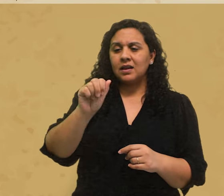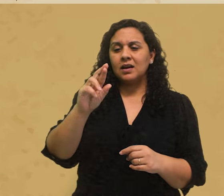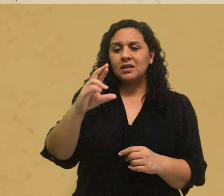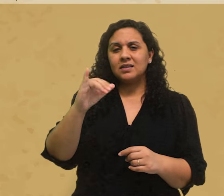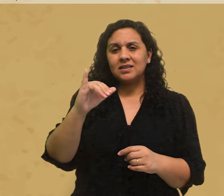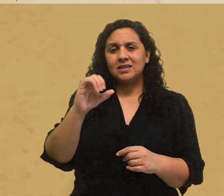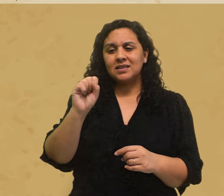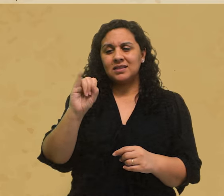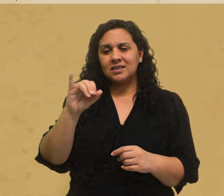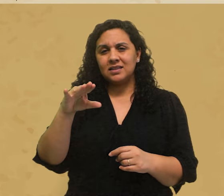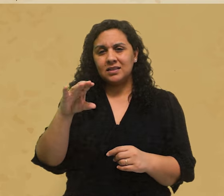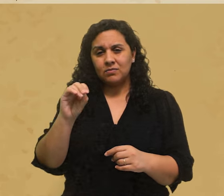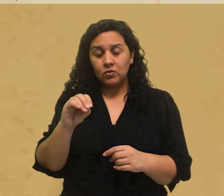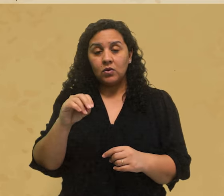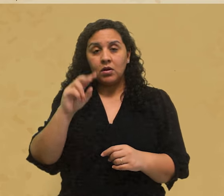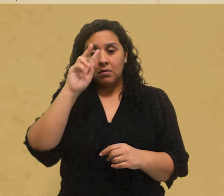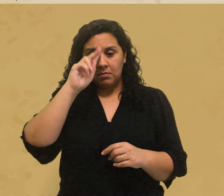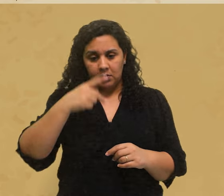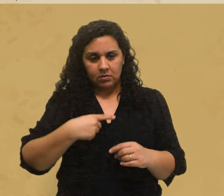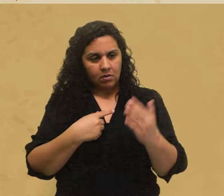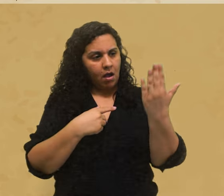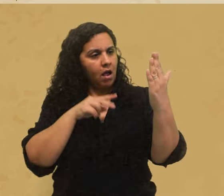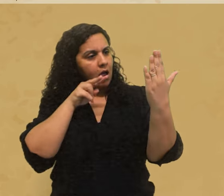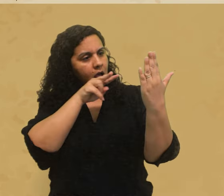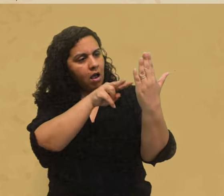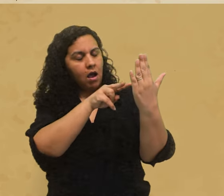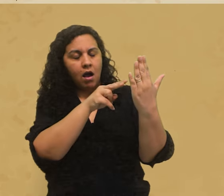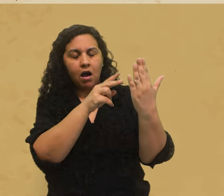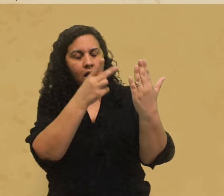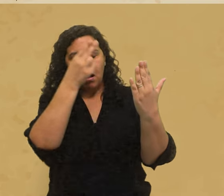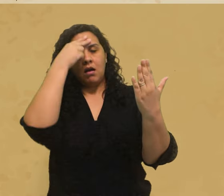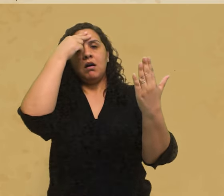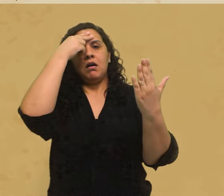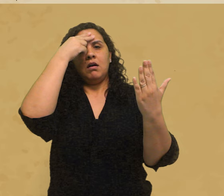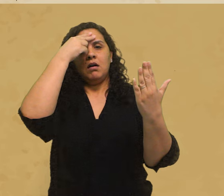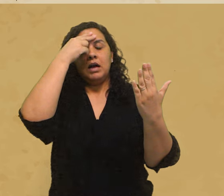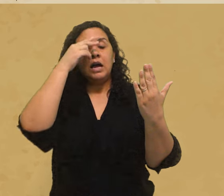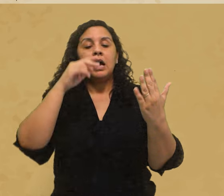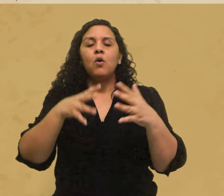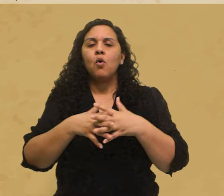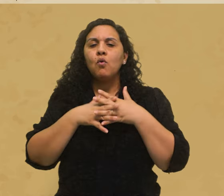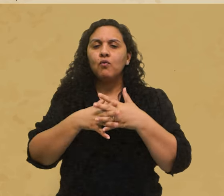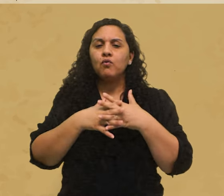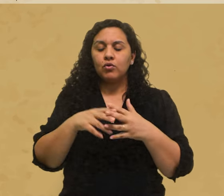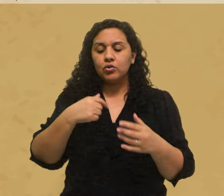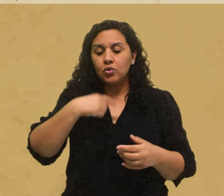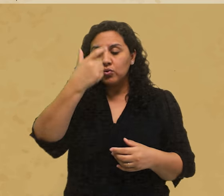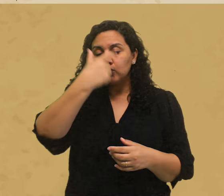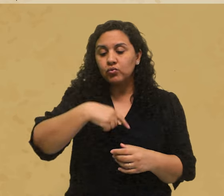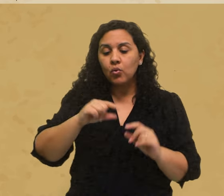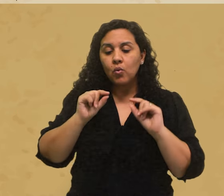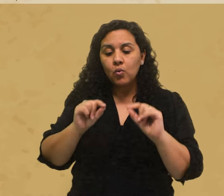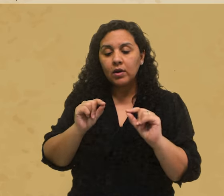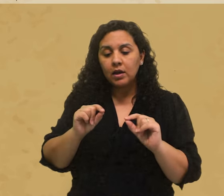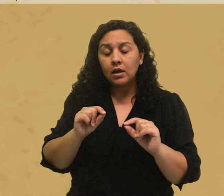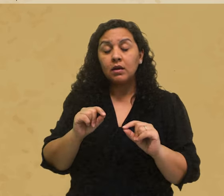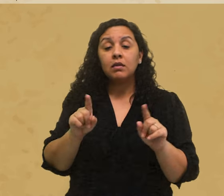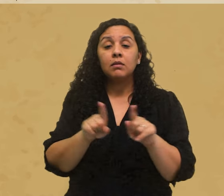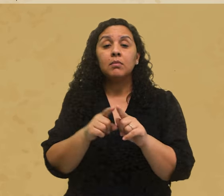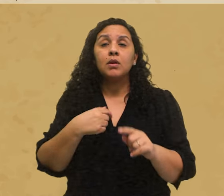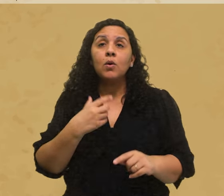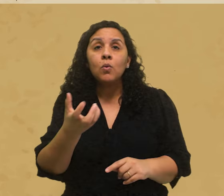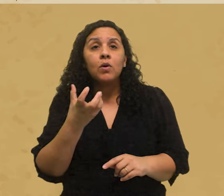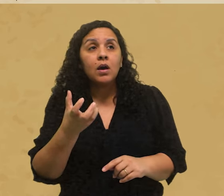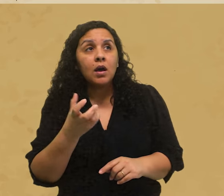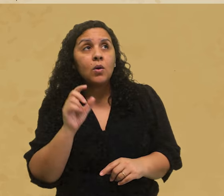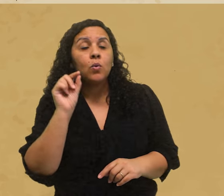eles prendem-se à sua própria imagem e confundem o que realmente são com aquilo que gostariam